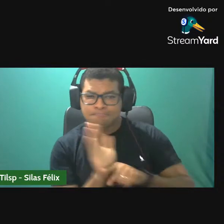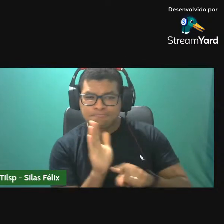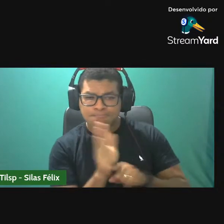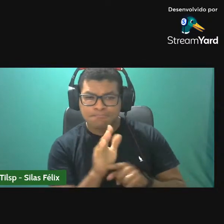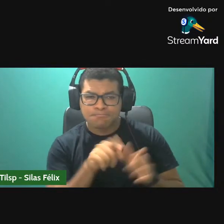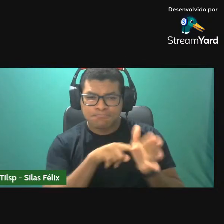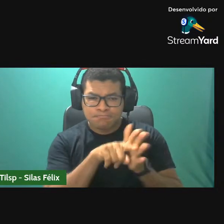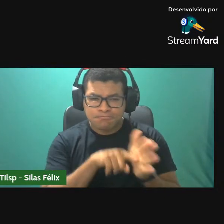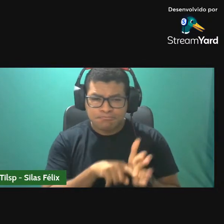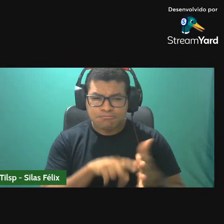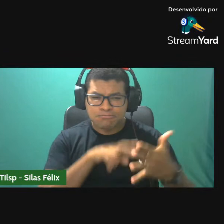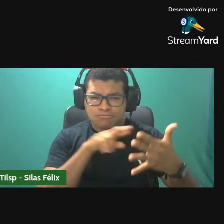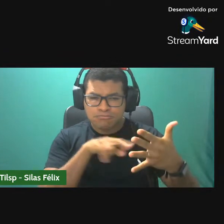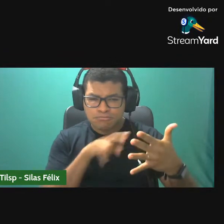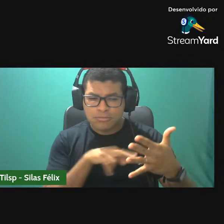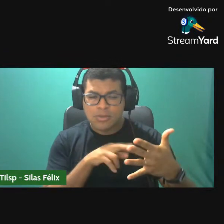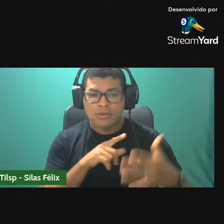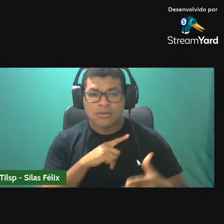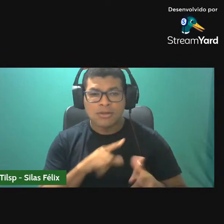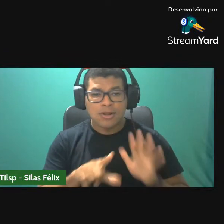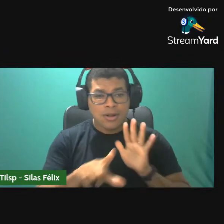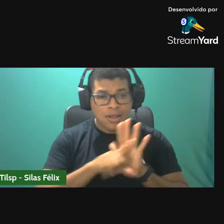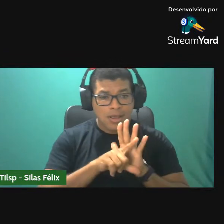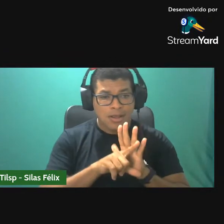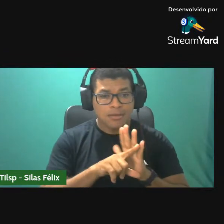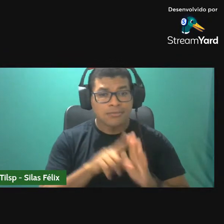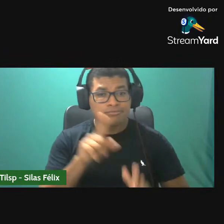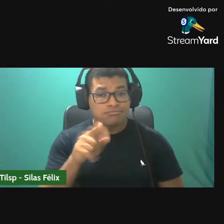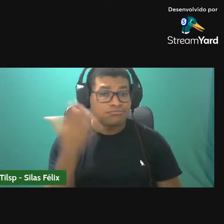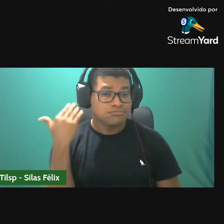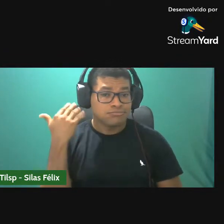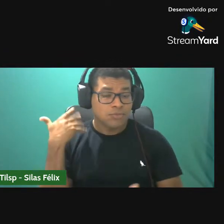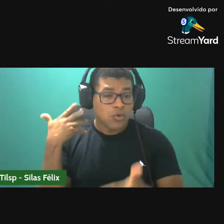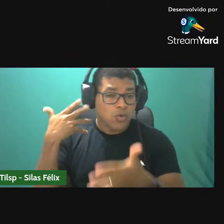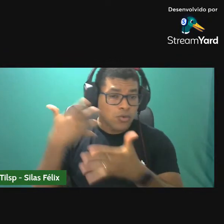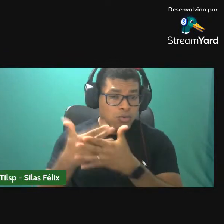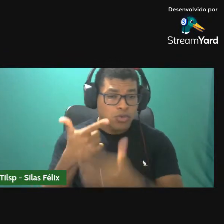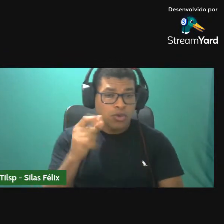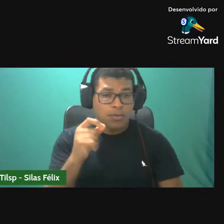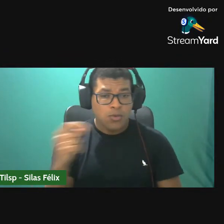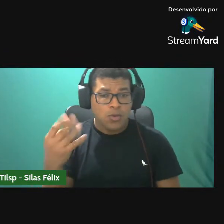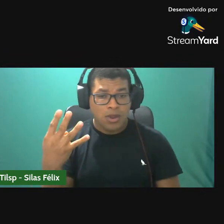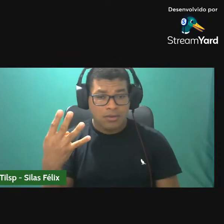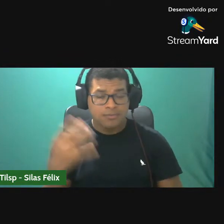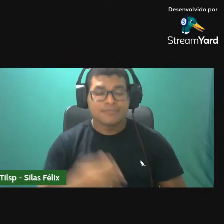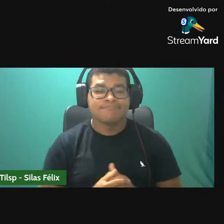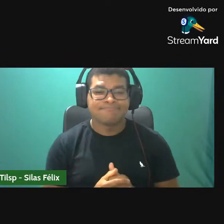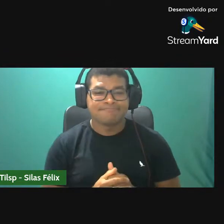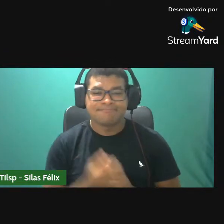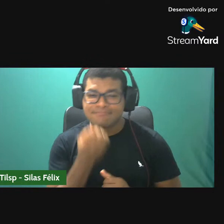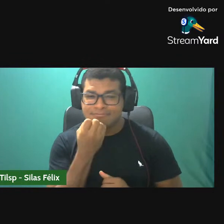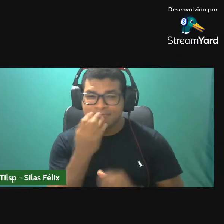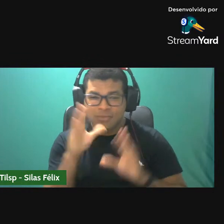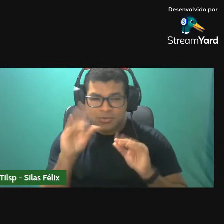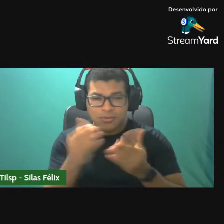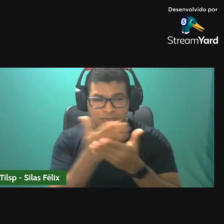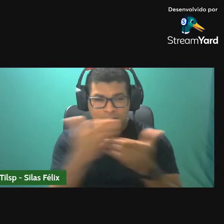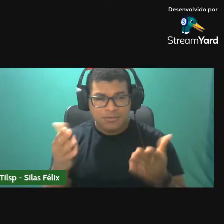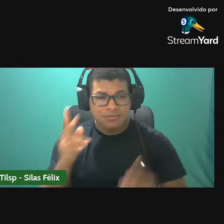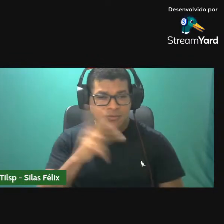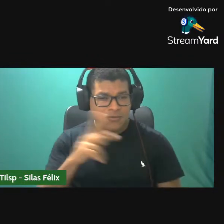e técnicas em perícias desde 2004. Então, boa noite, professores.